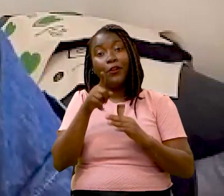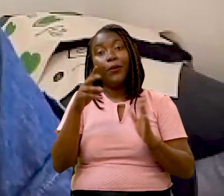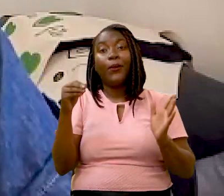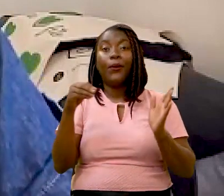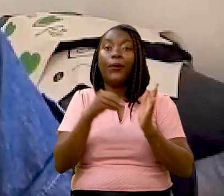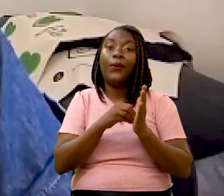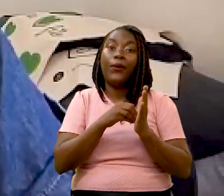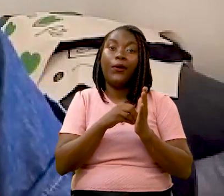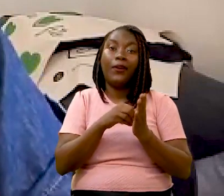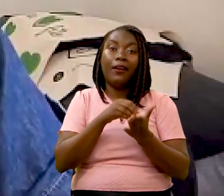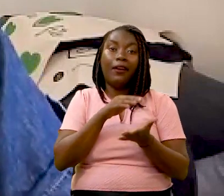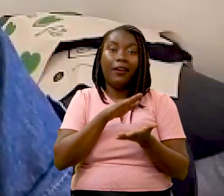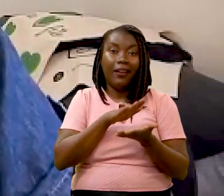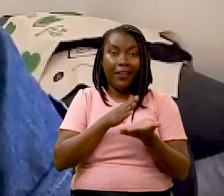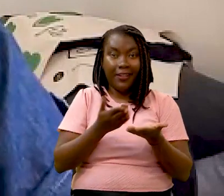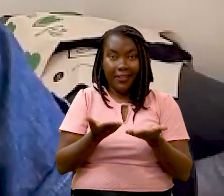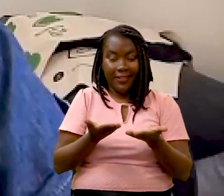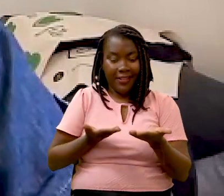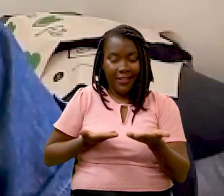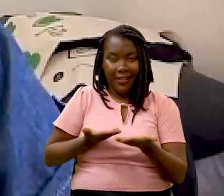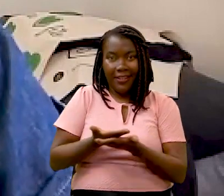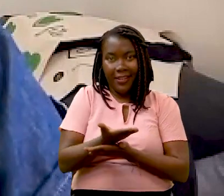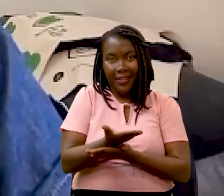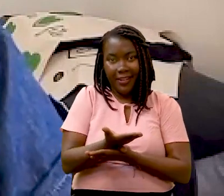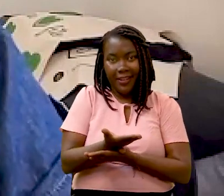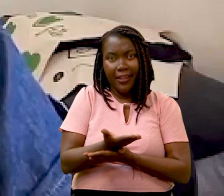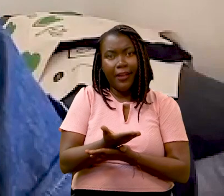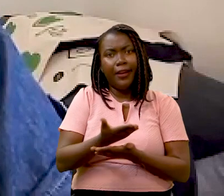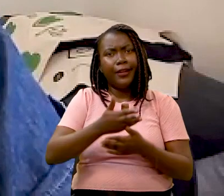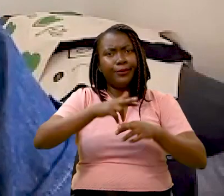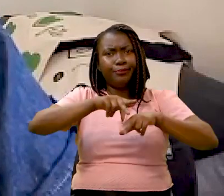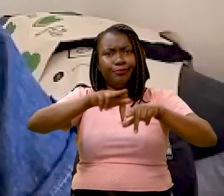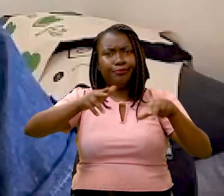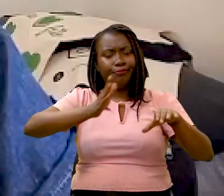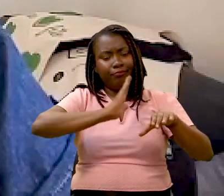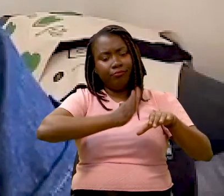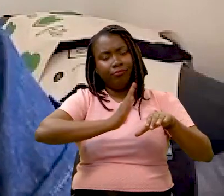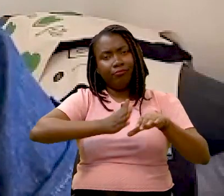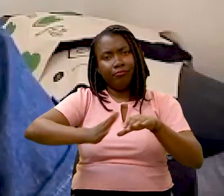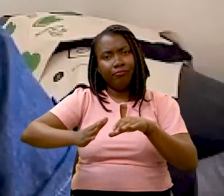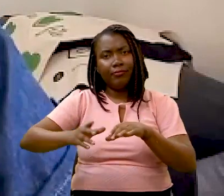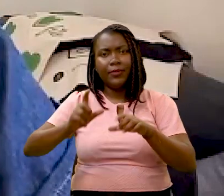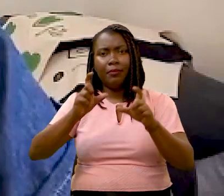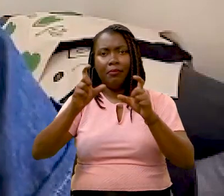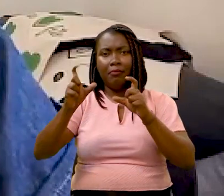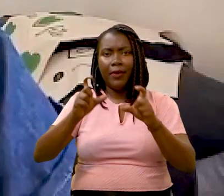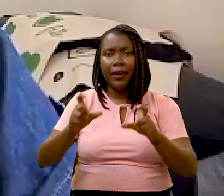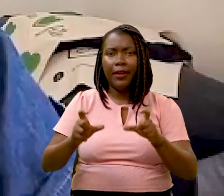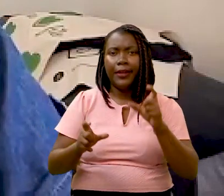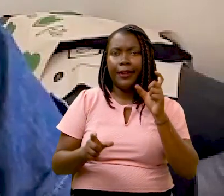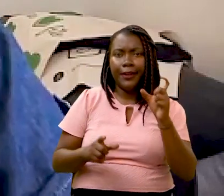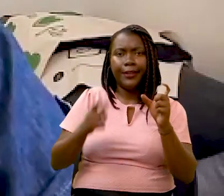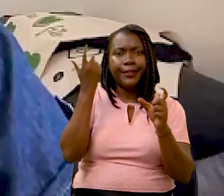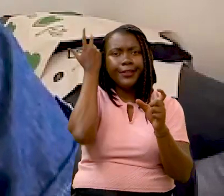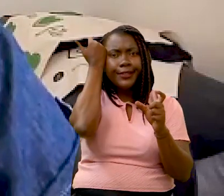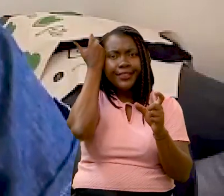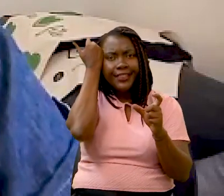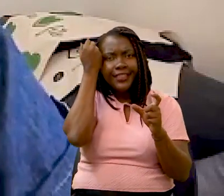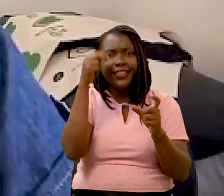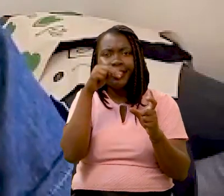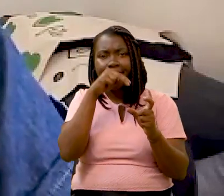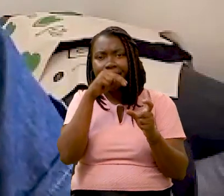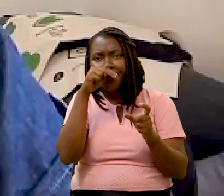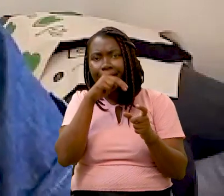coloca numa assadeira, vegetais diferentes picados. Então, pedaços grandes de cenoura,